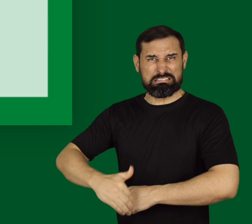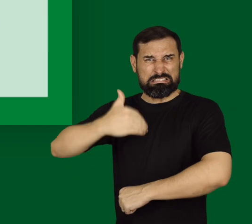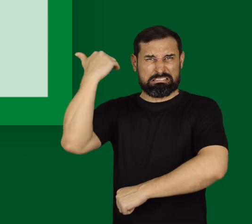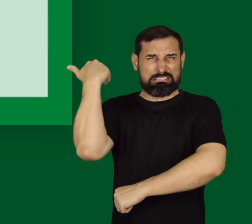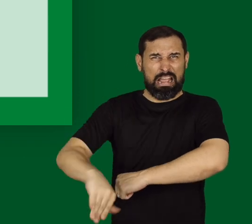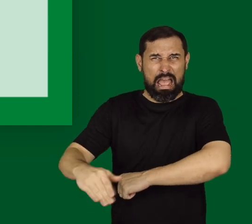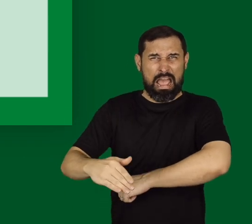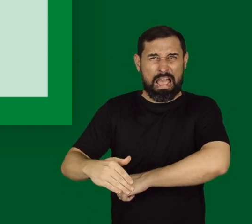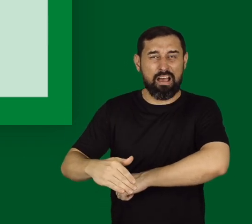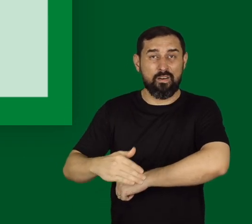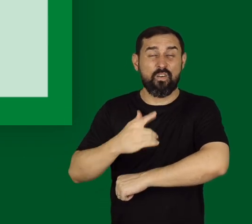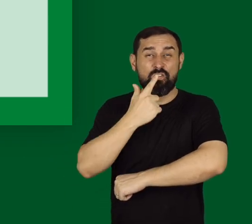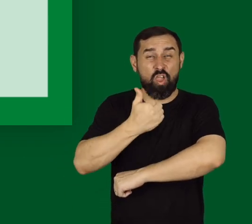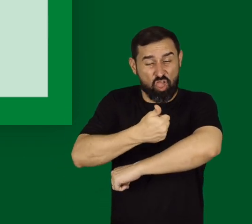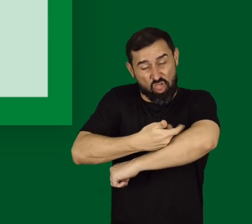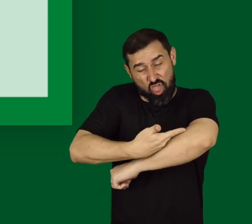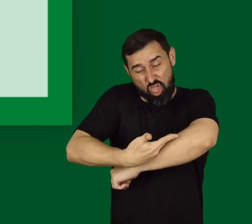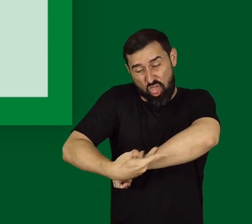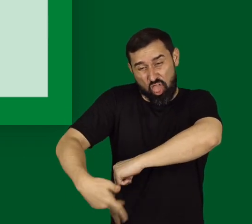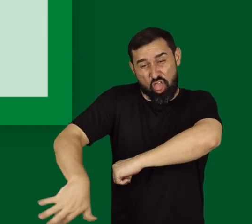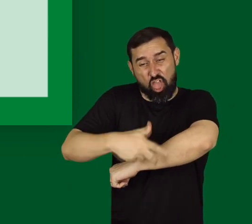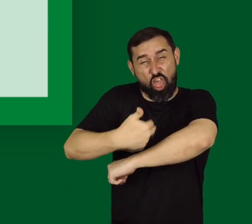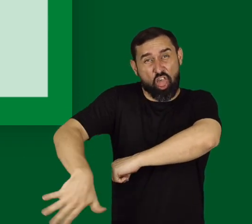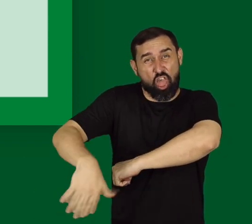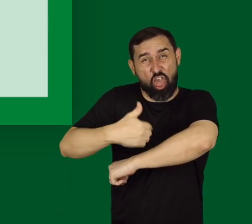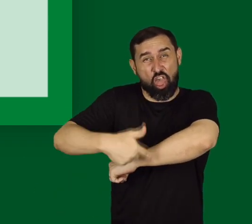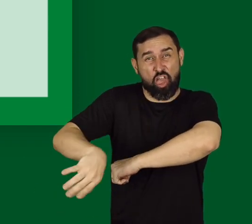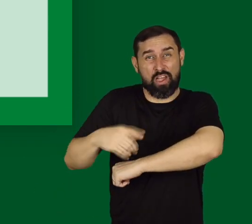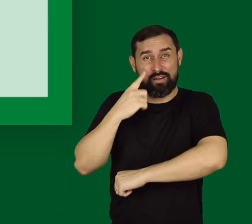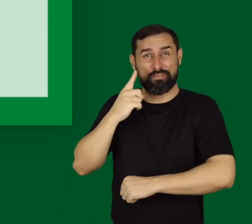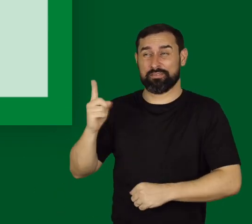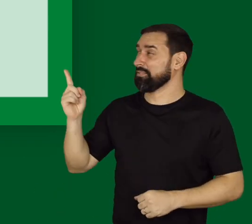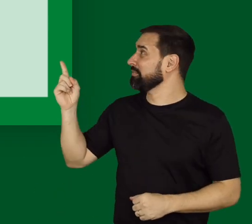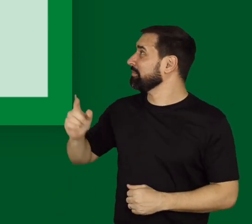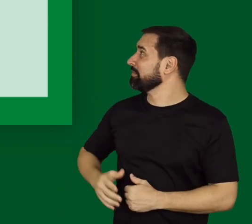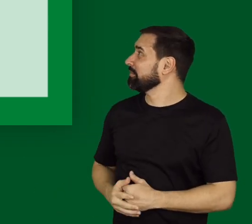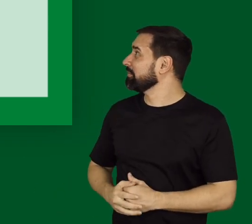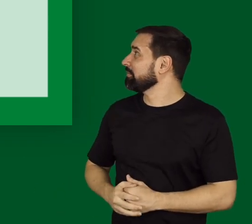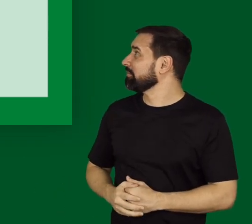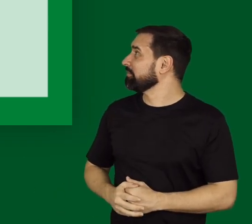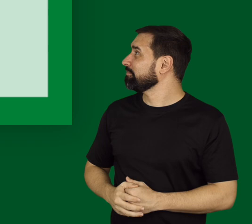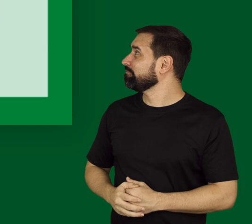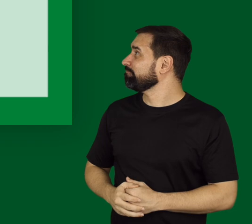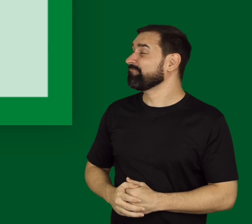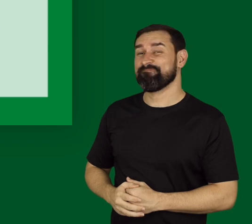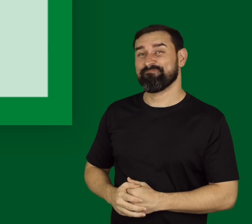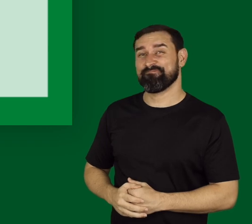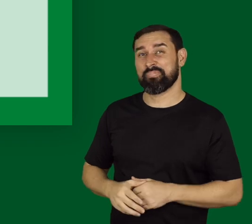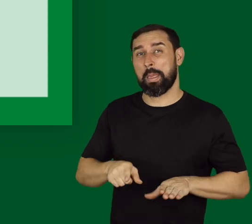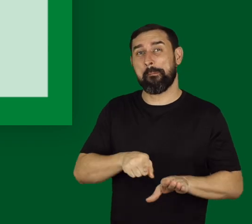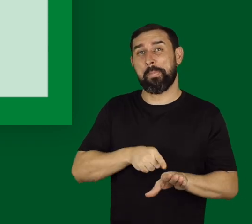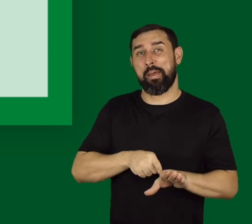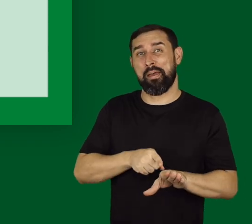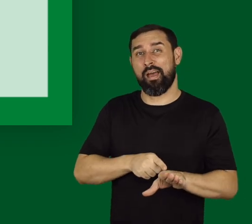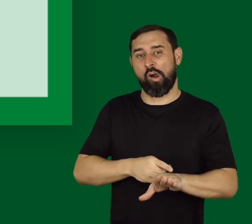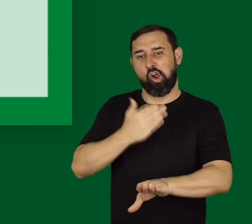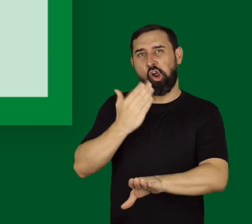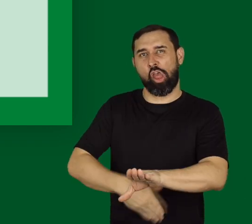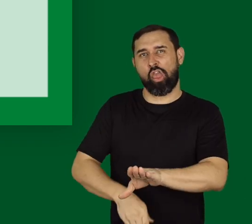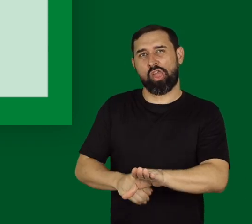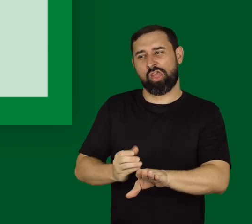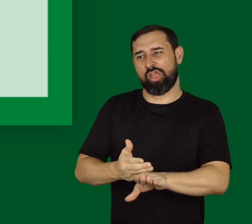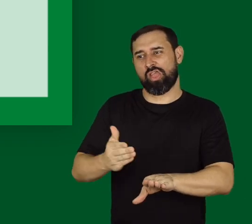essa situação aqui de trauma com situação exsanguinante, você está vendo aqui, né, que foi uma